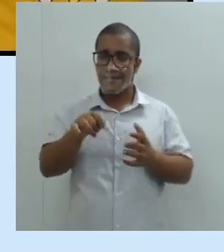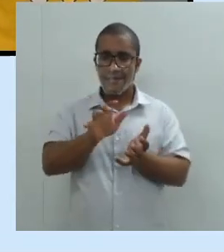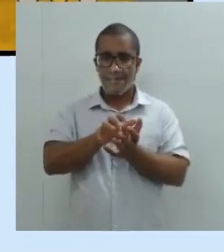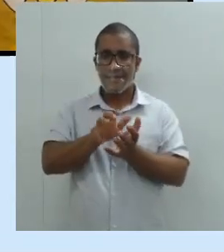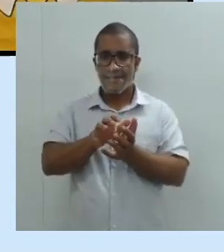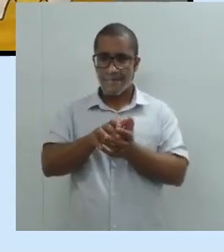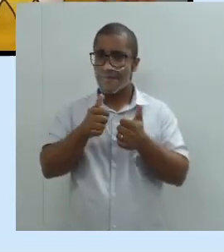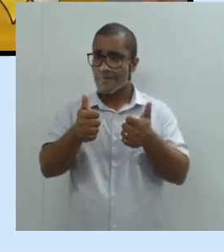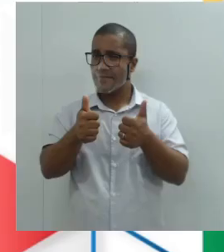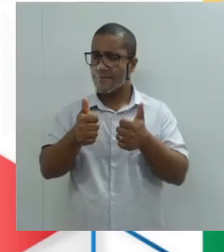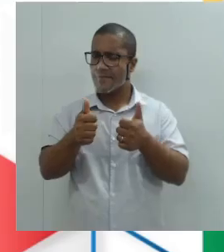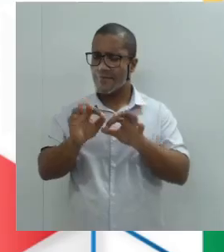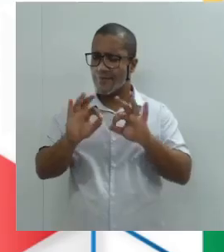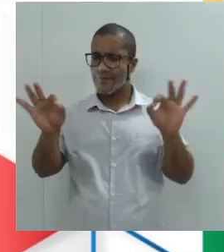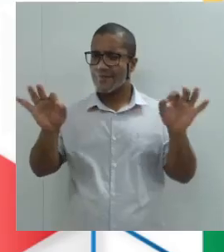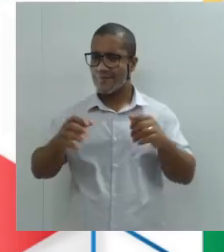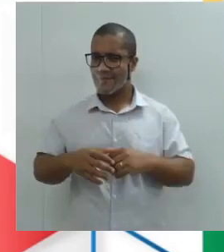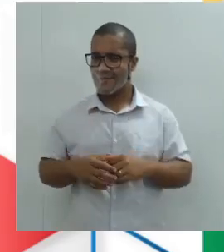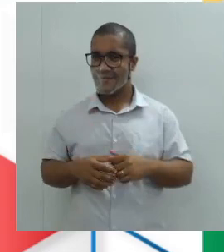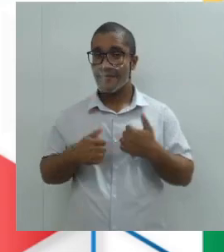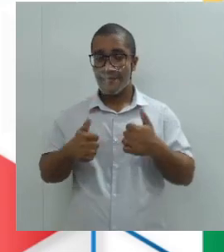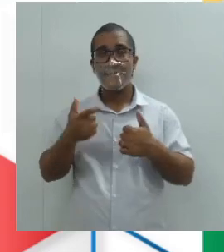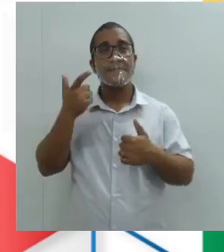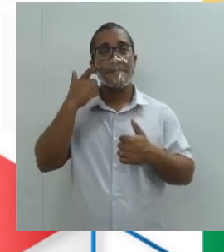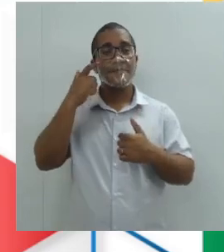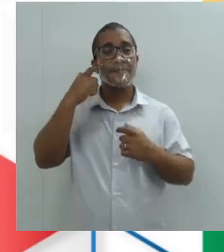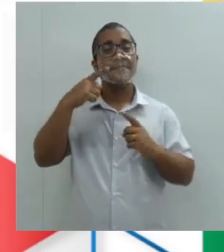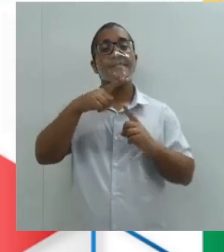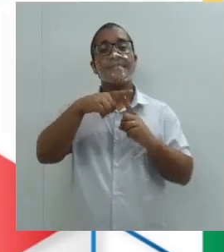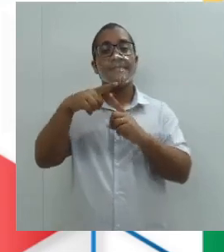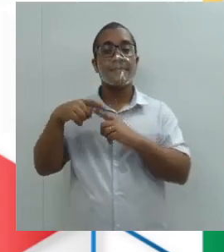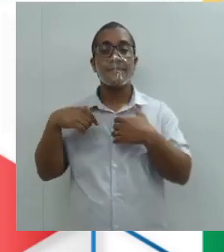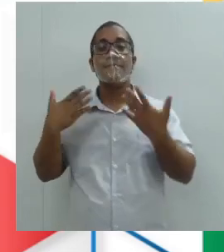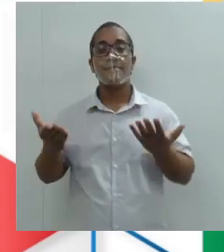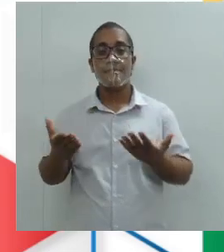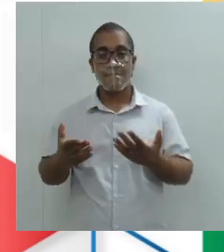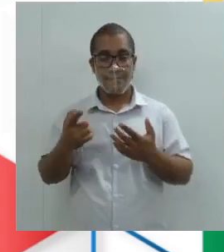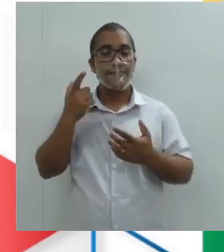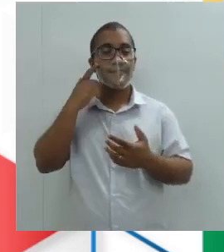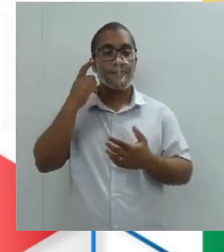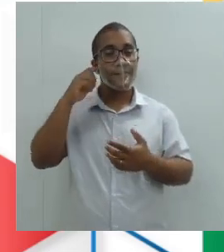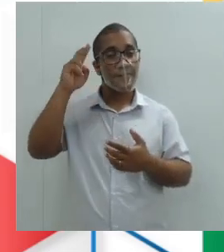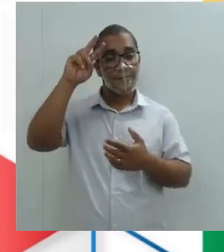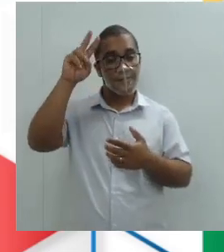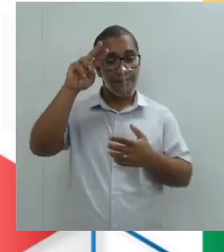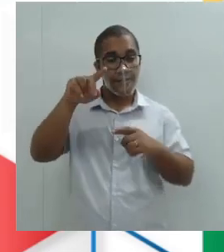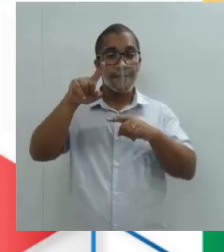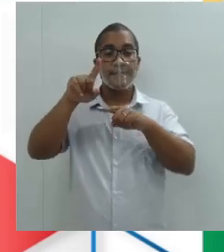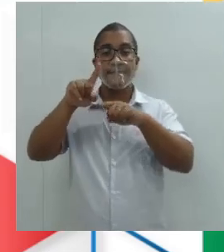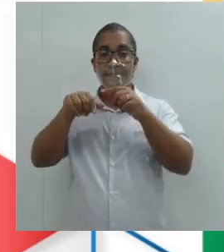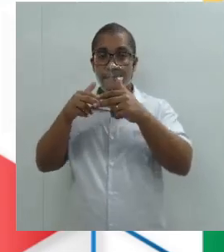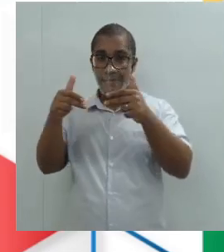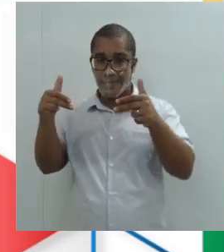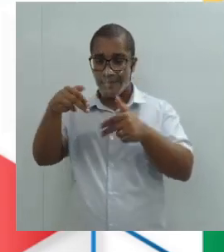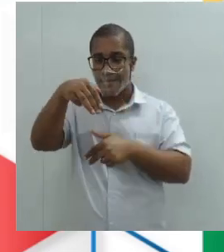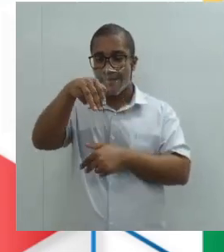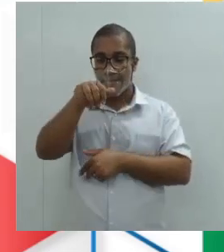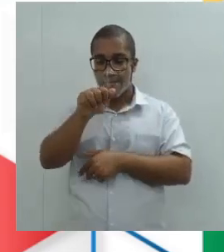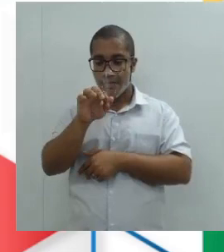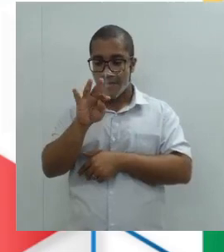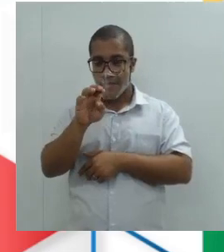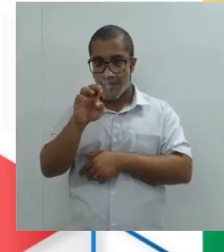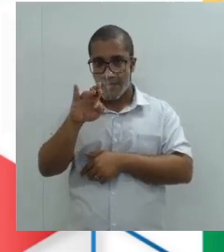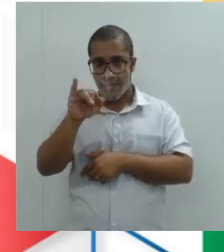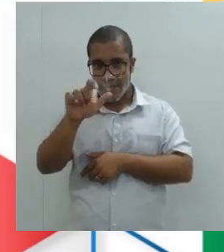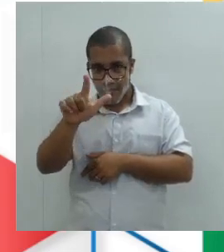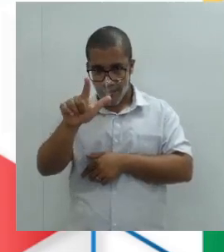sardinha não, tá bom? Vamos para os tipos de patrimônio? Patrimônio histórico material. Existe uma diferença entre